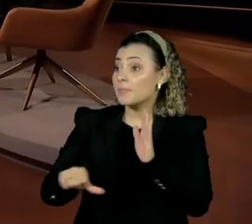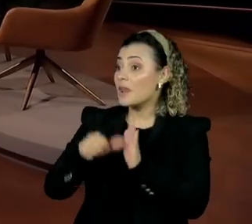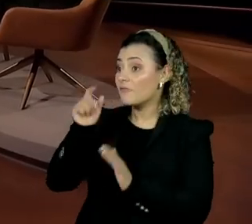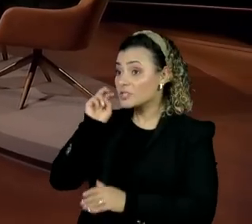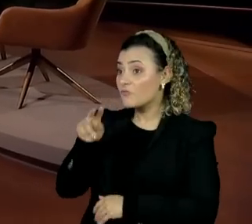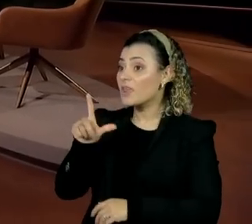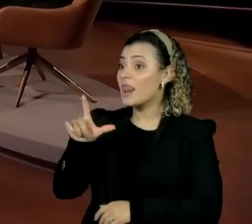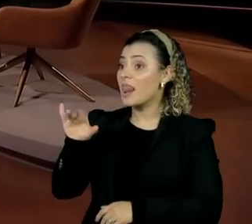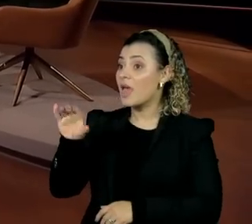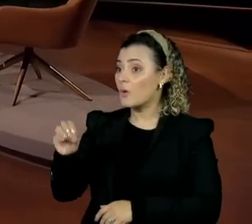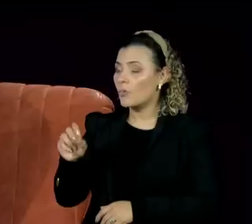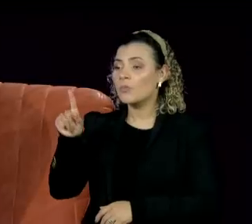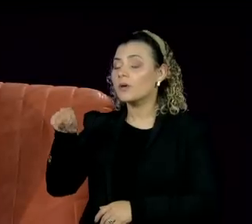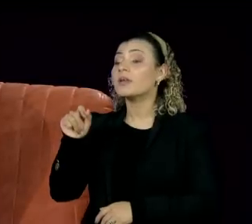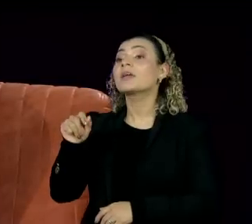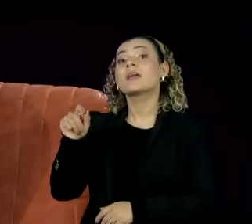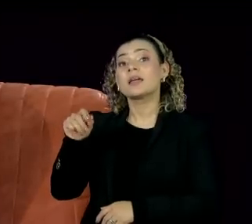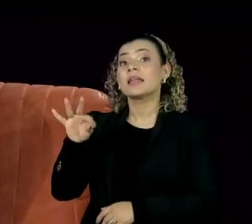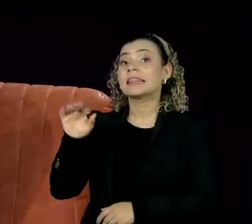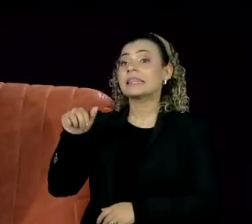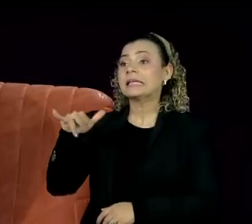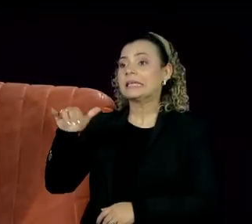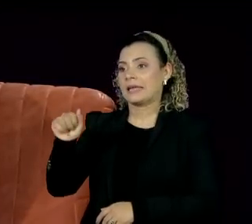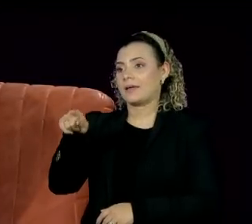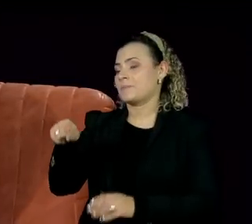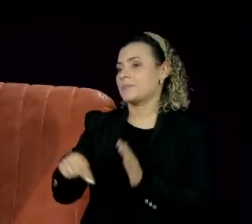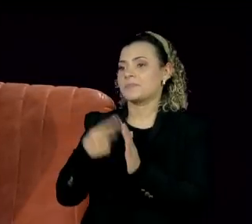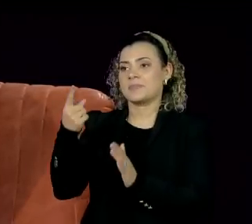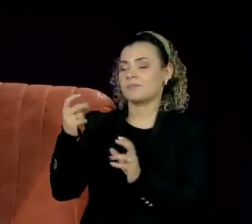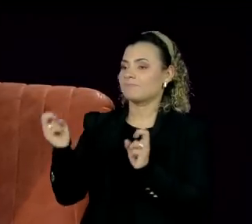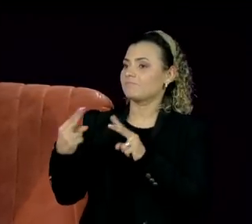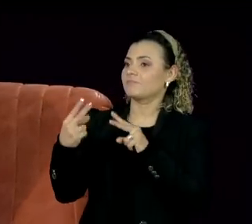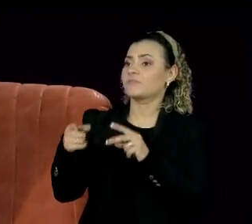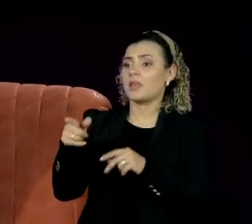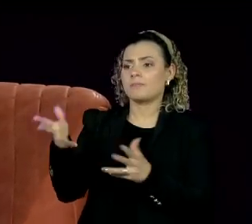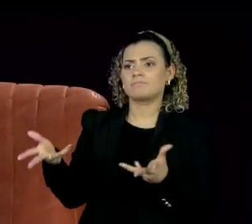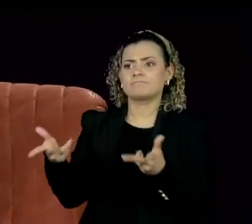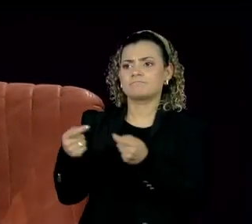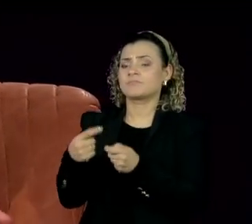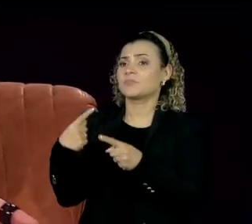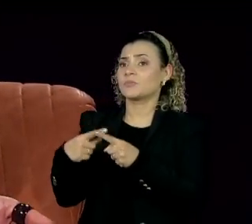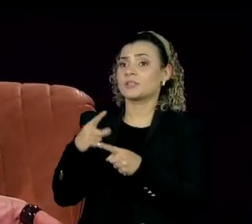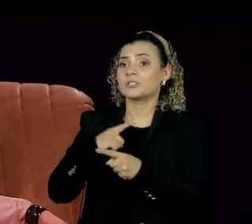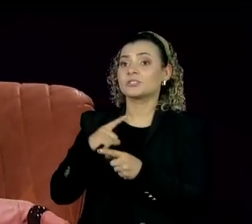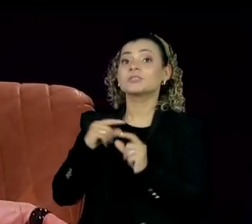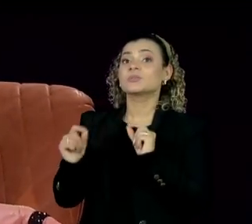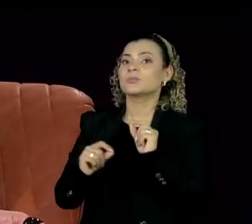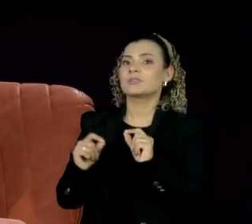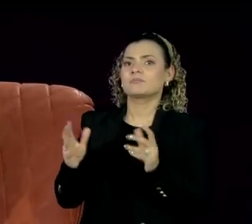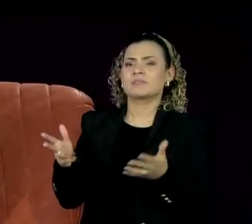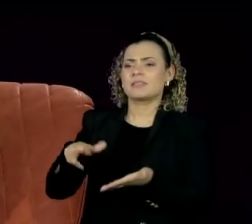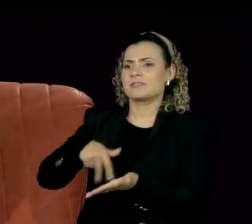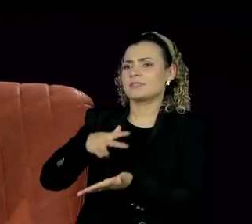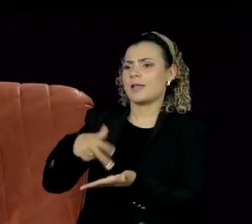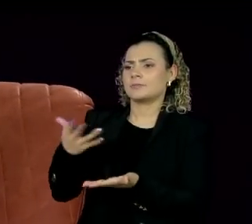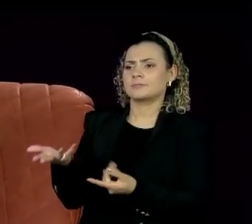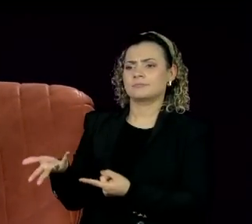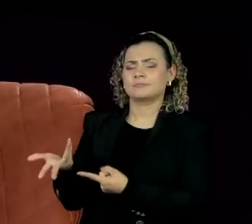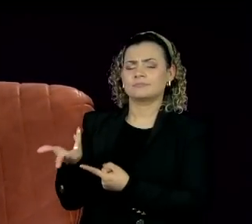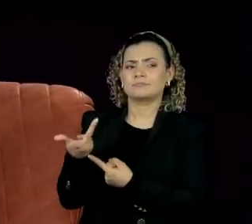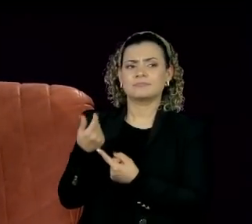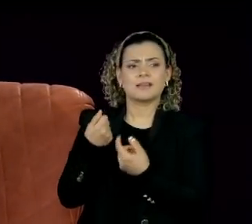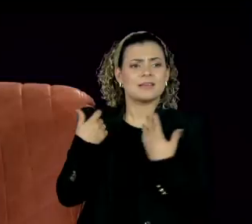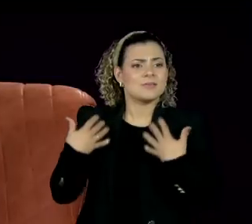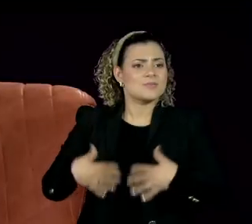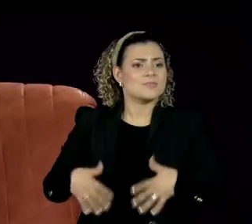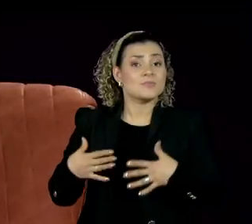na aula da dona Tânia, da Tatiana Lescova. E ele era incrível, porque ele tinha um super andeor, ele dança muito bem, né?